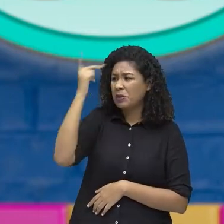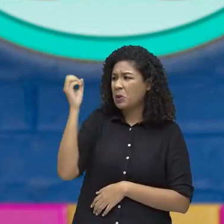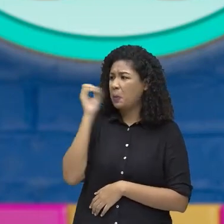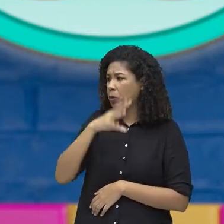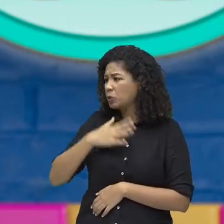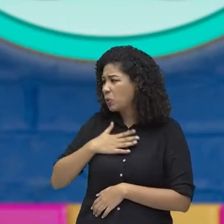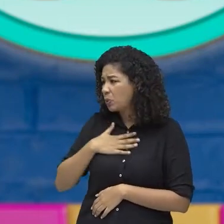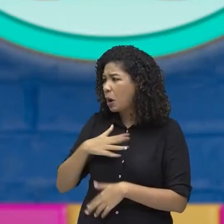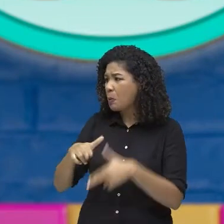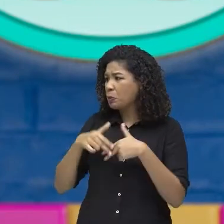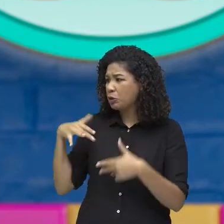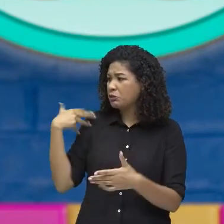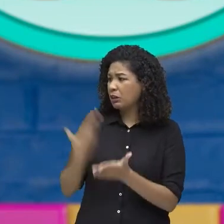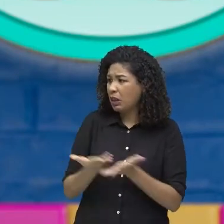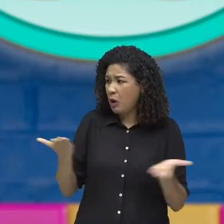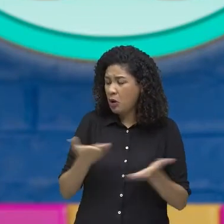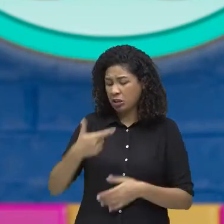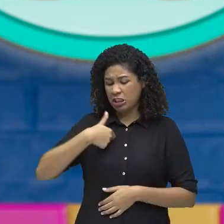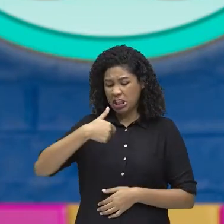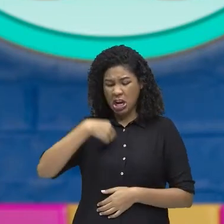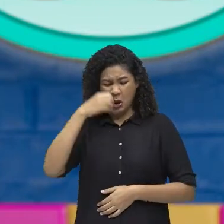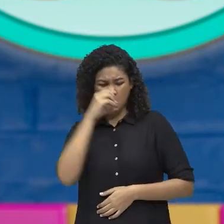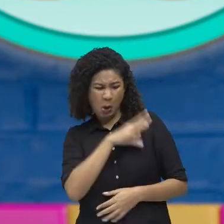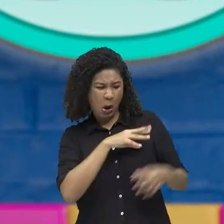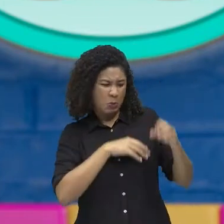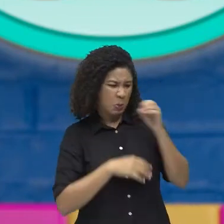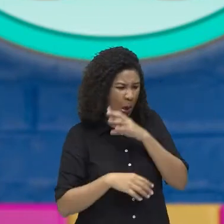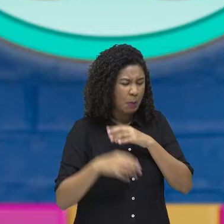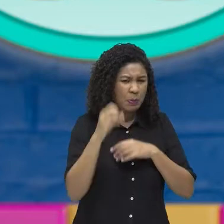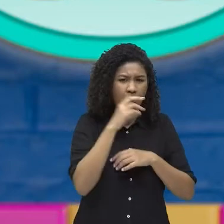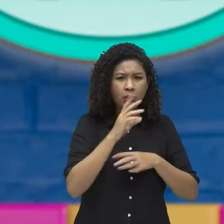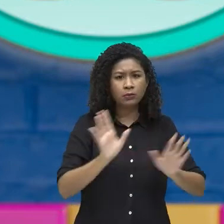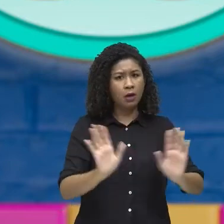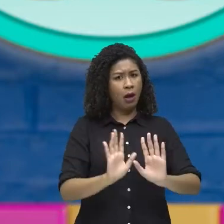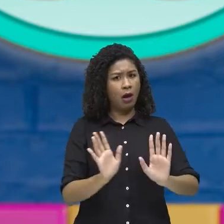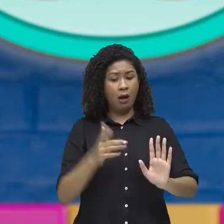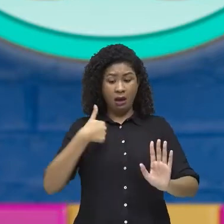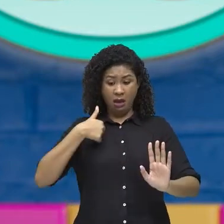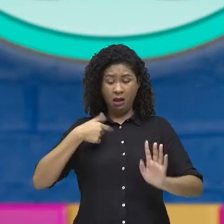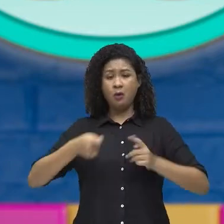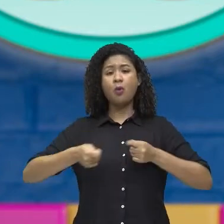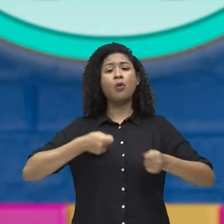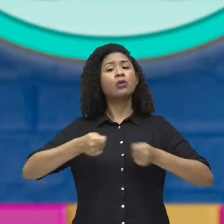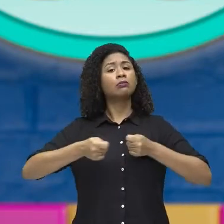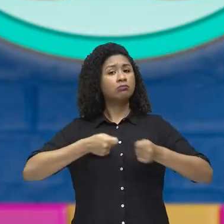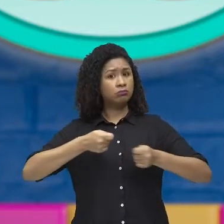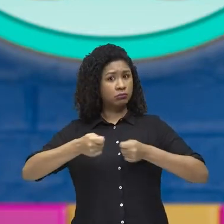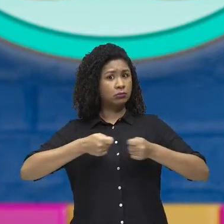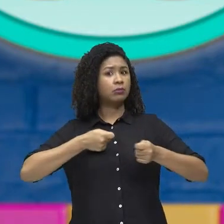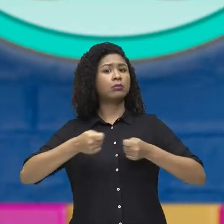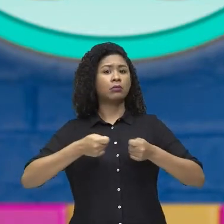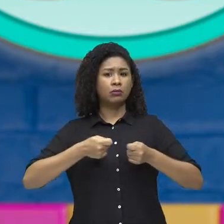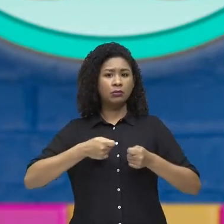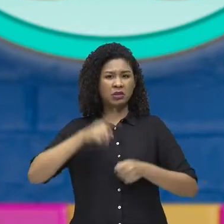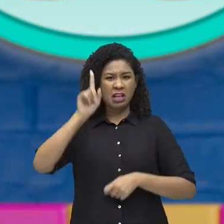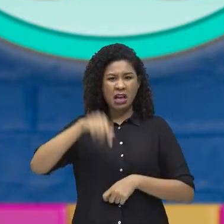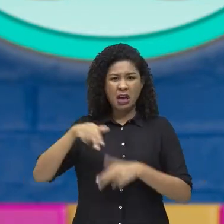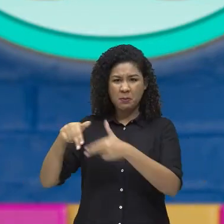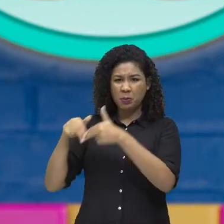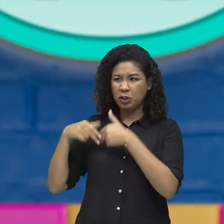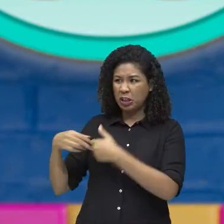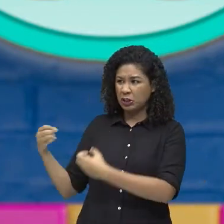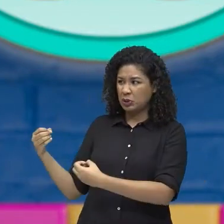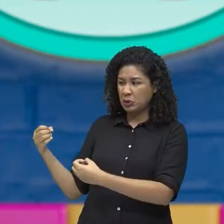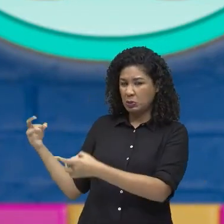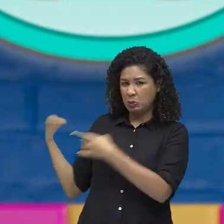Não, peraí. Né? Então, é um processo que é meu, eu tenho autonomia sobre ele. Eu não sou o que as coisas fizeram de mim.